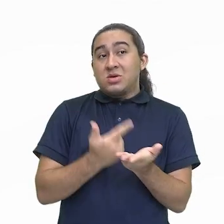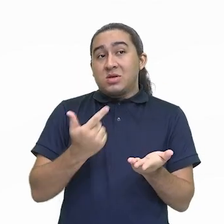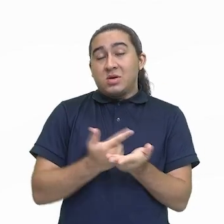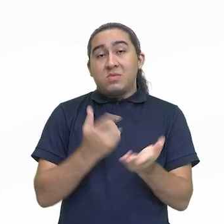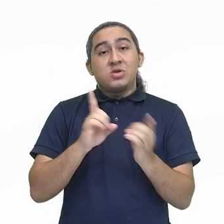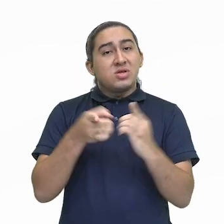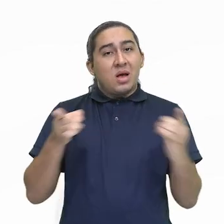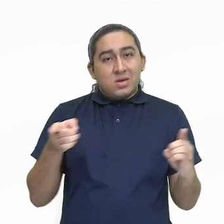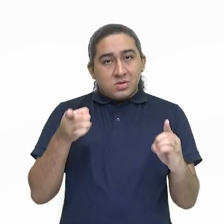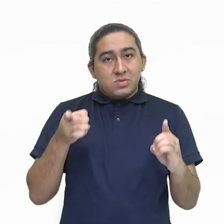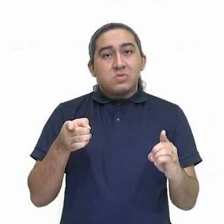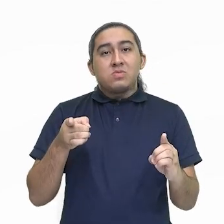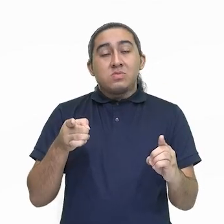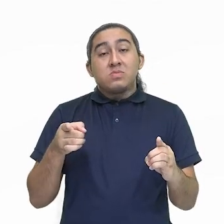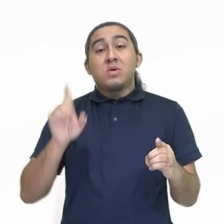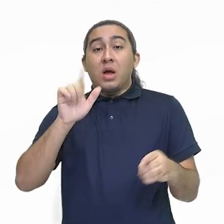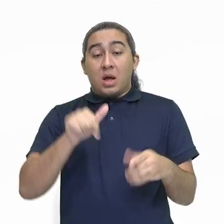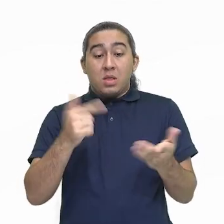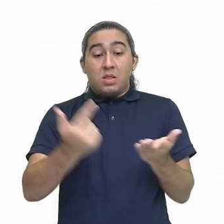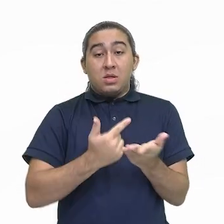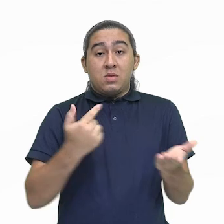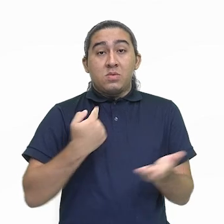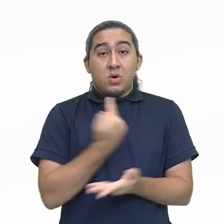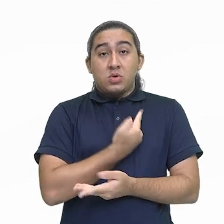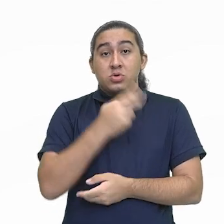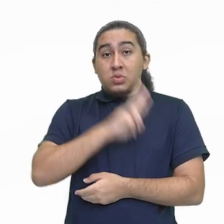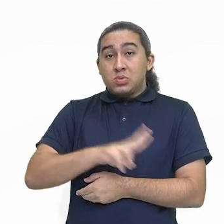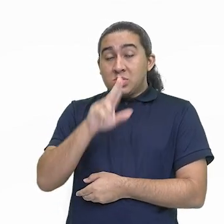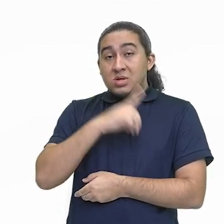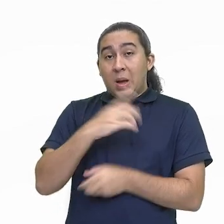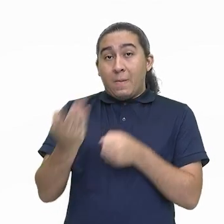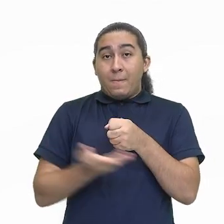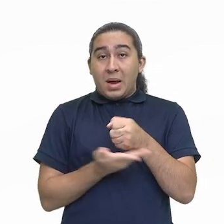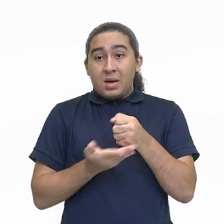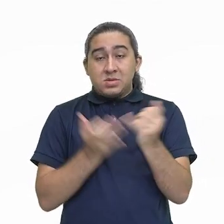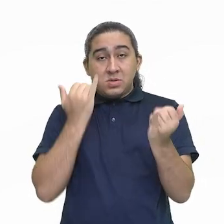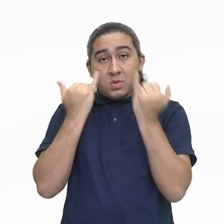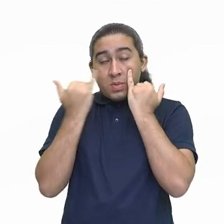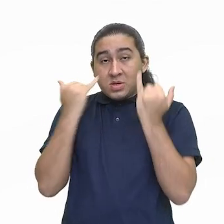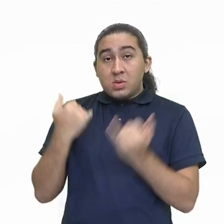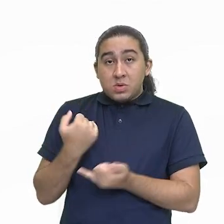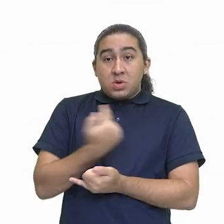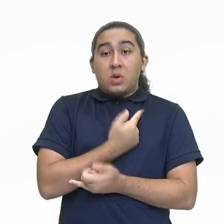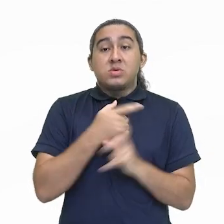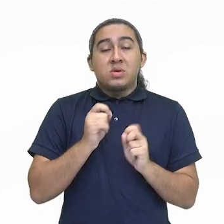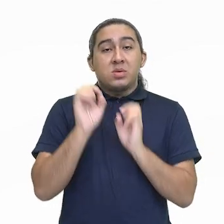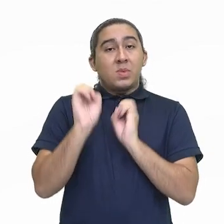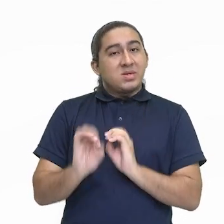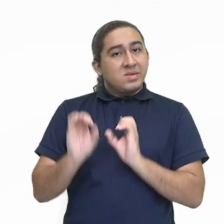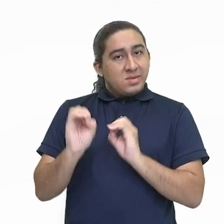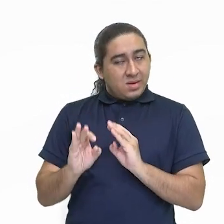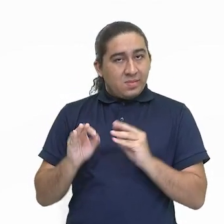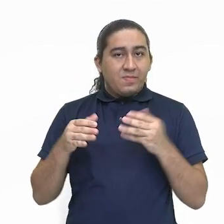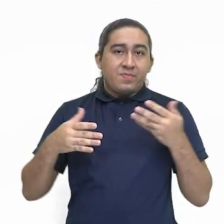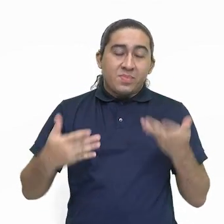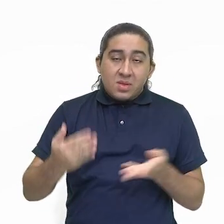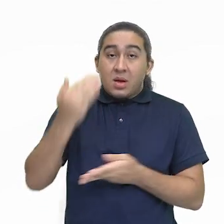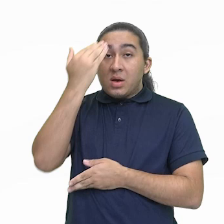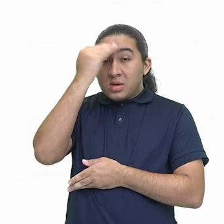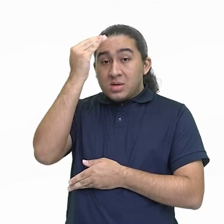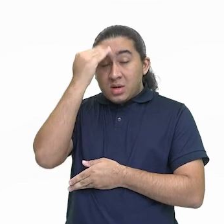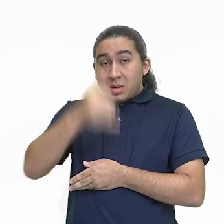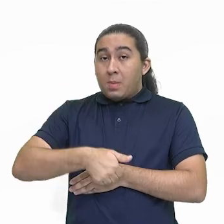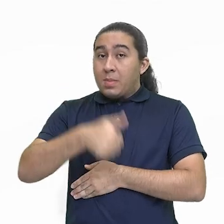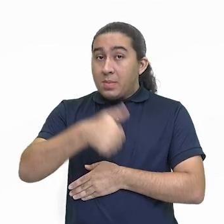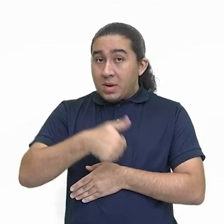sentido, os mesmos livros que a gente utiliza aqui para fonte de informação para ser passada para vocês. Então, entendam